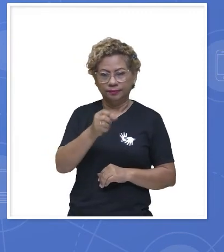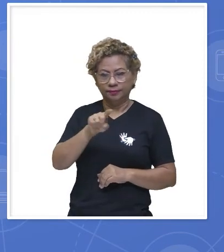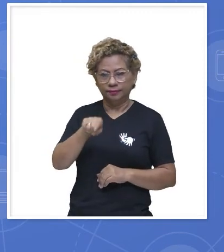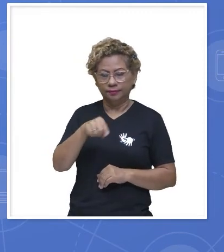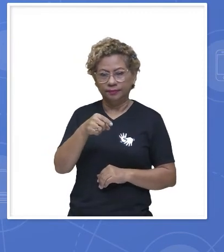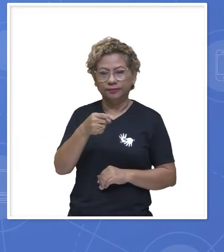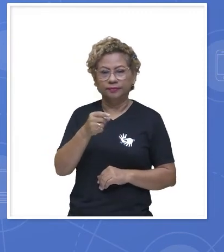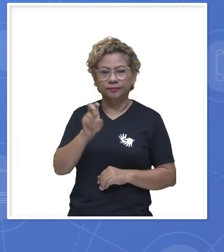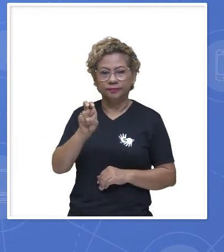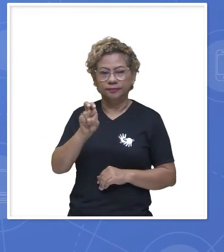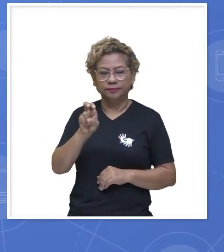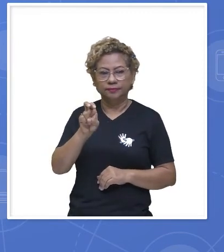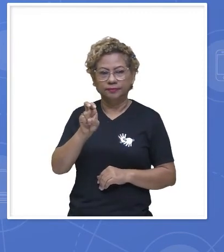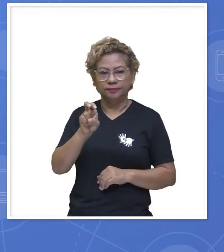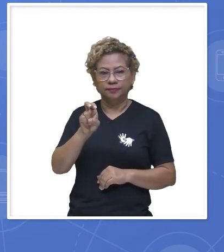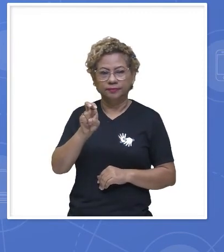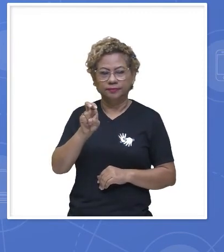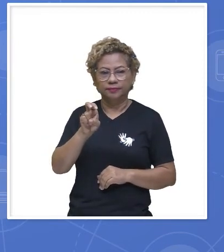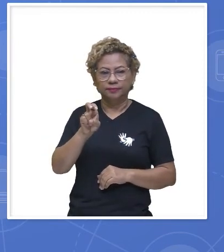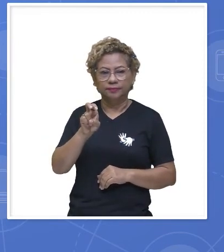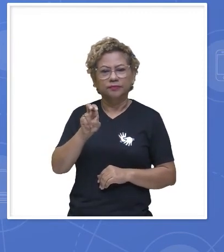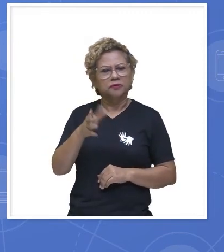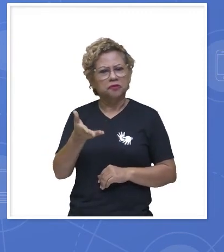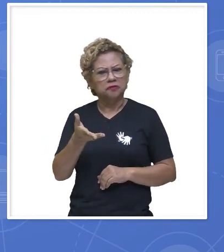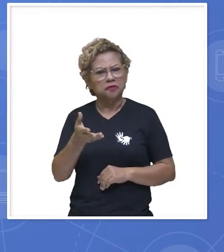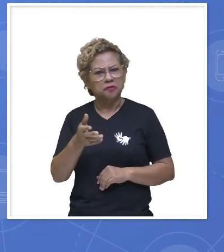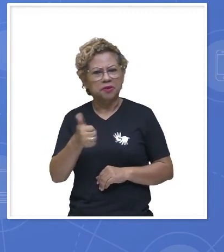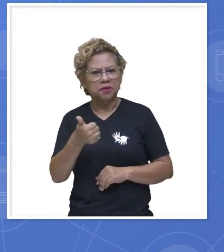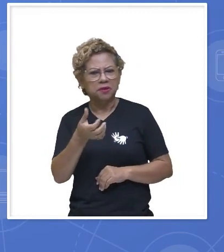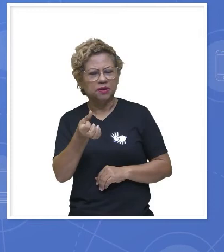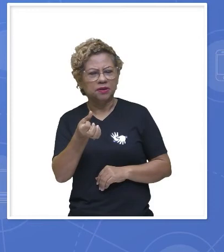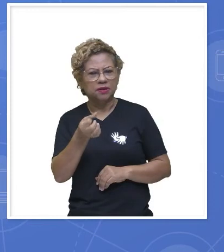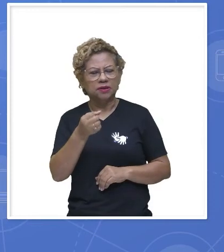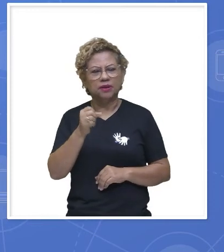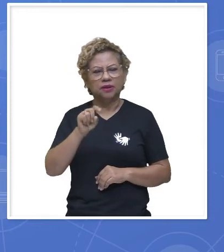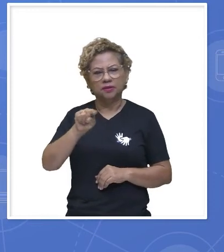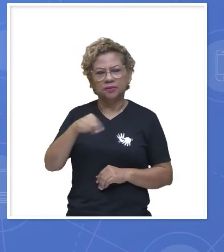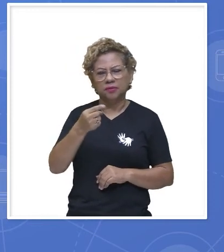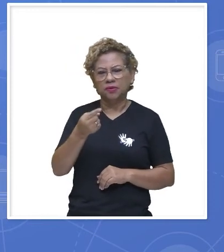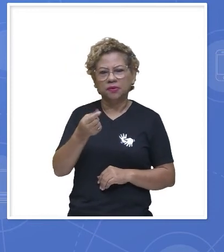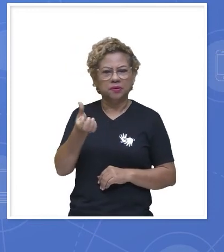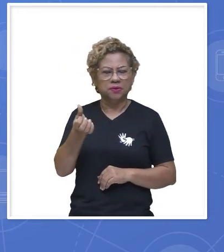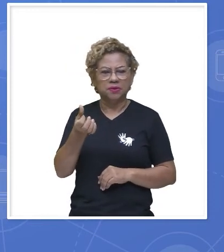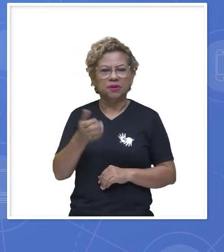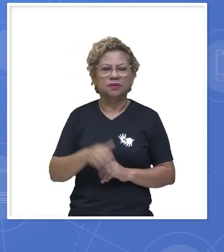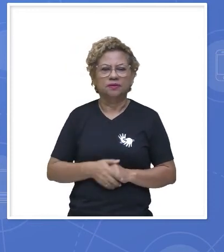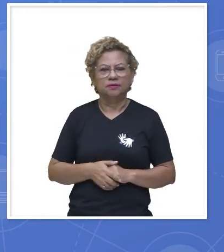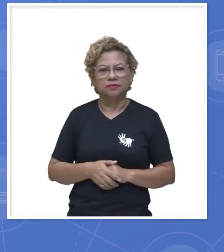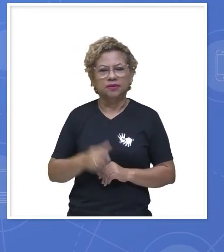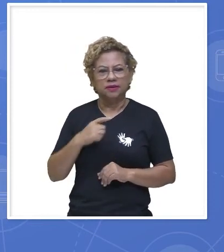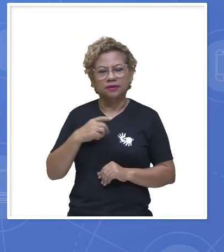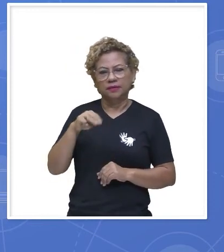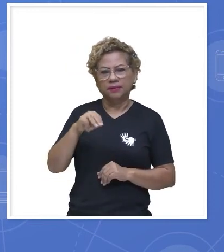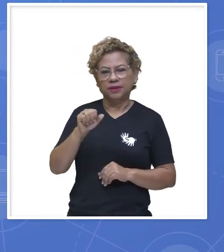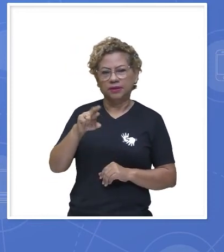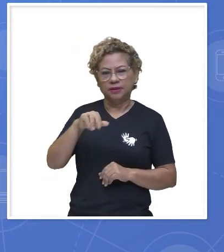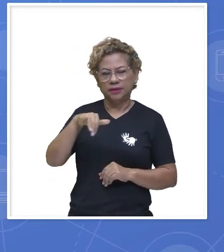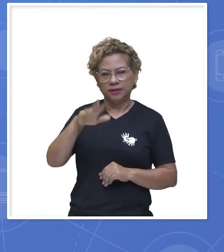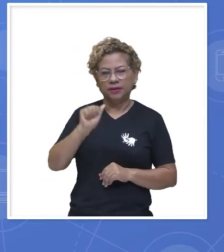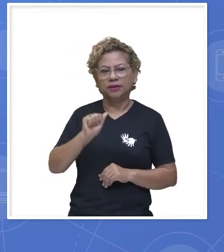temos. Então, olha só. Vamos voltar aqui, novamente. Pessoal, resumindo tudo que foi dito aqui